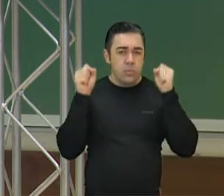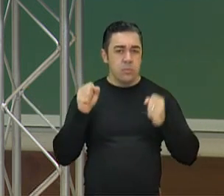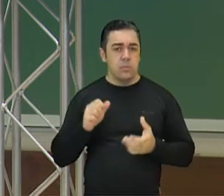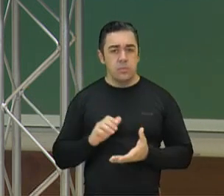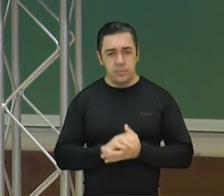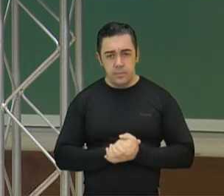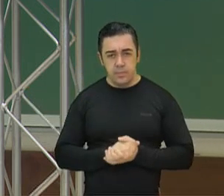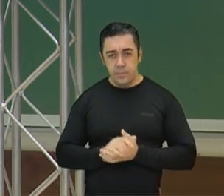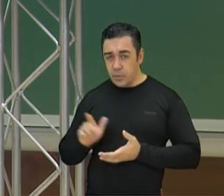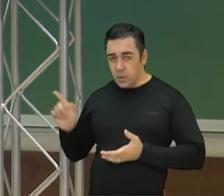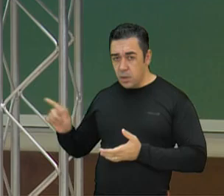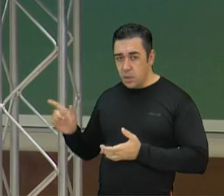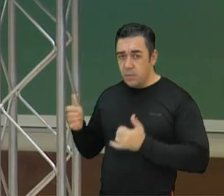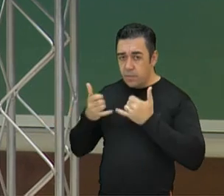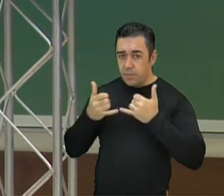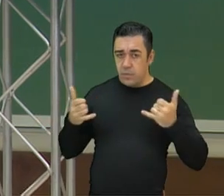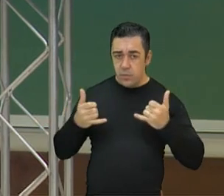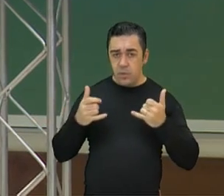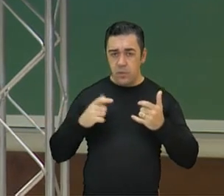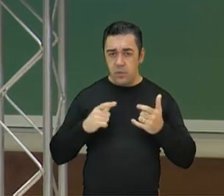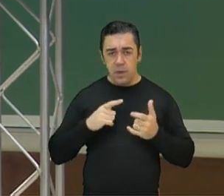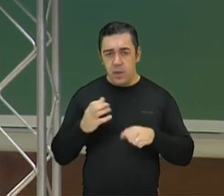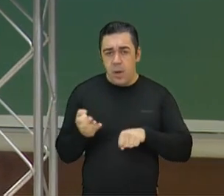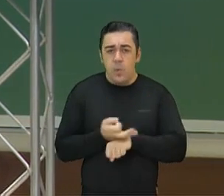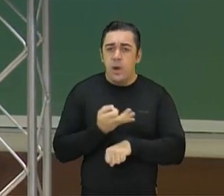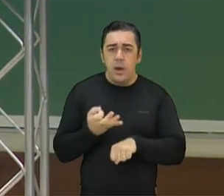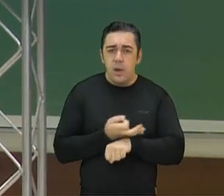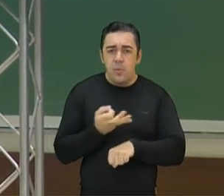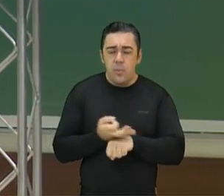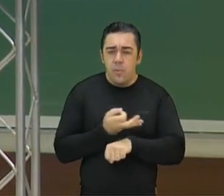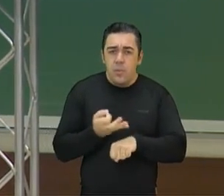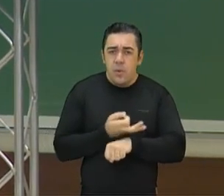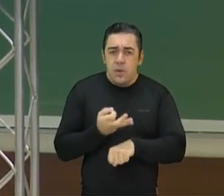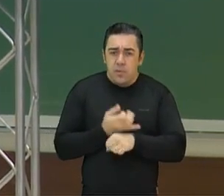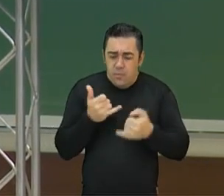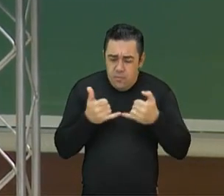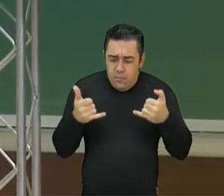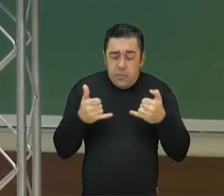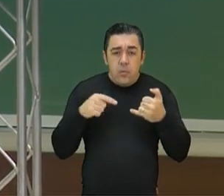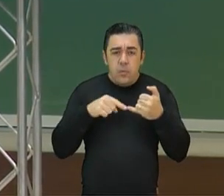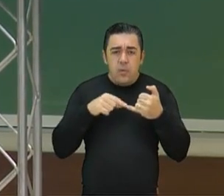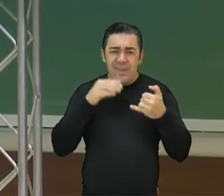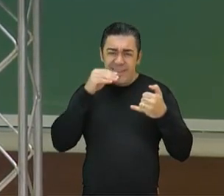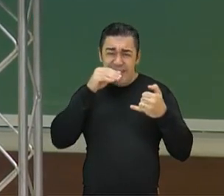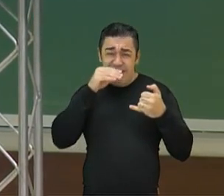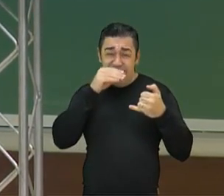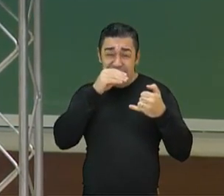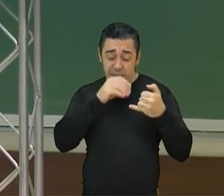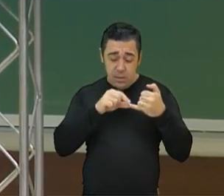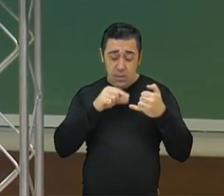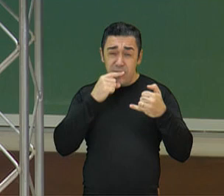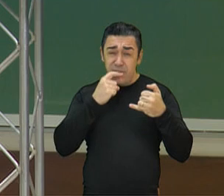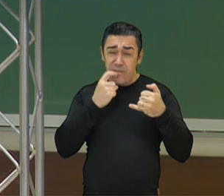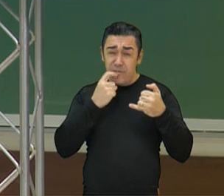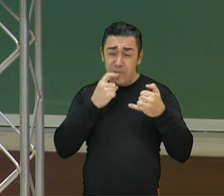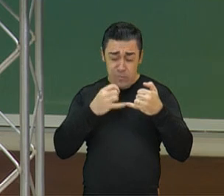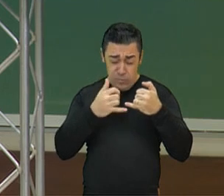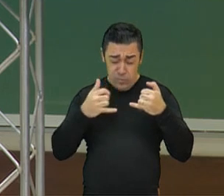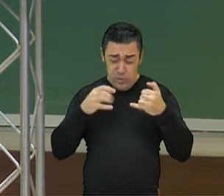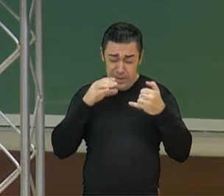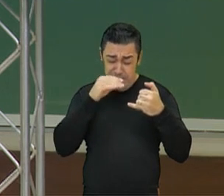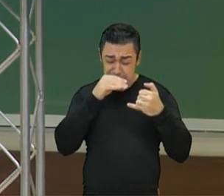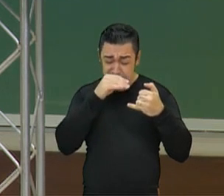seja, a baixa impedância, né, a sobrecarga do circuito com a corrente elétrica